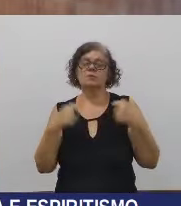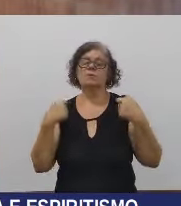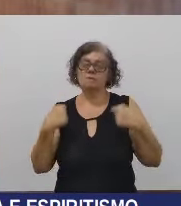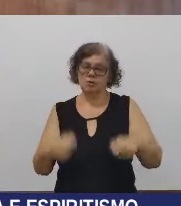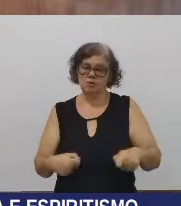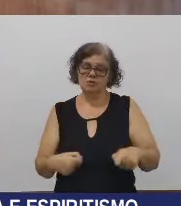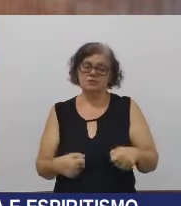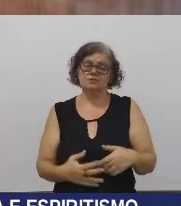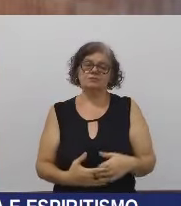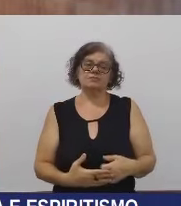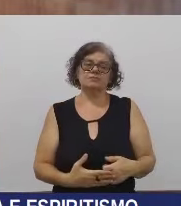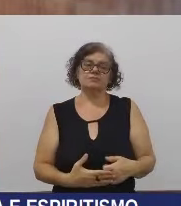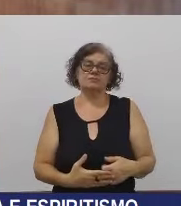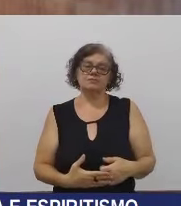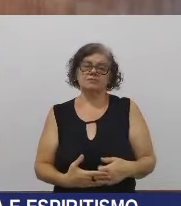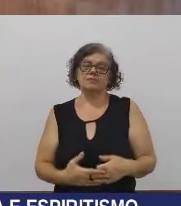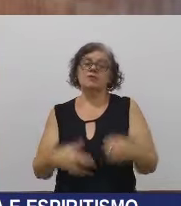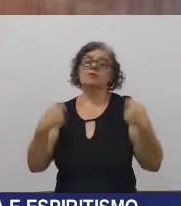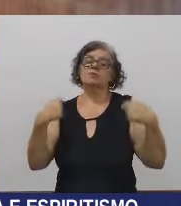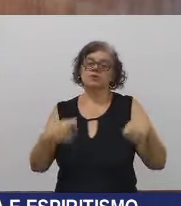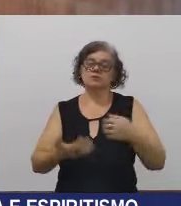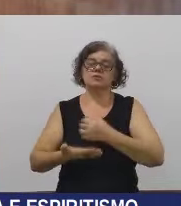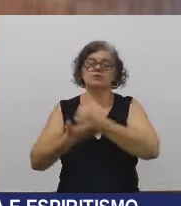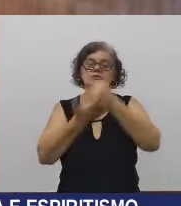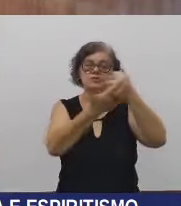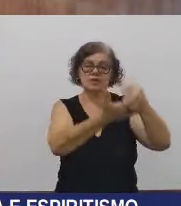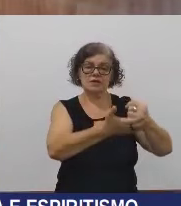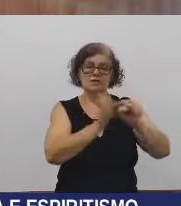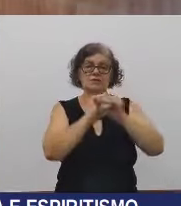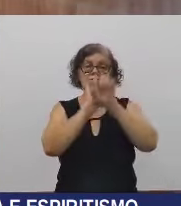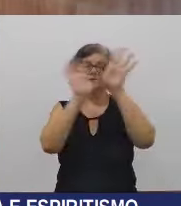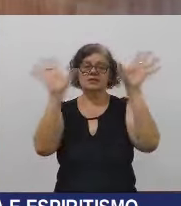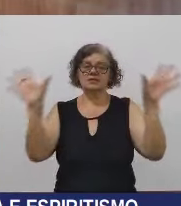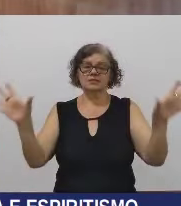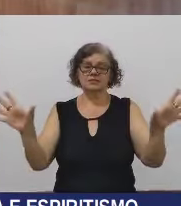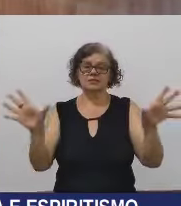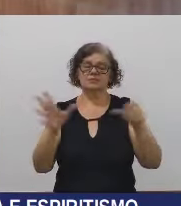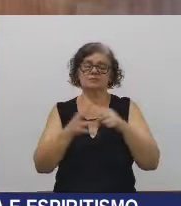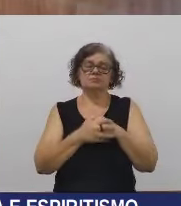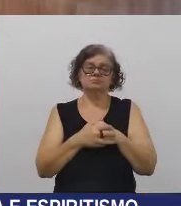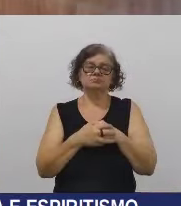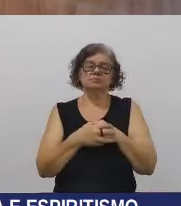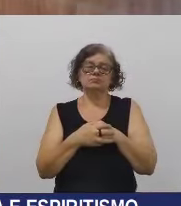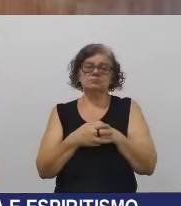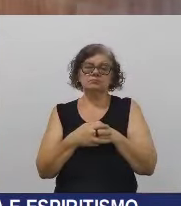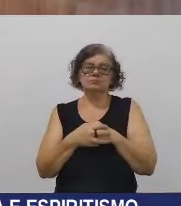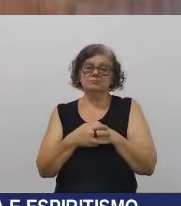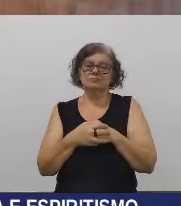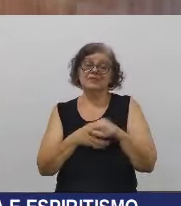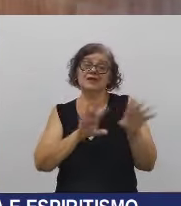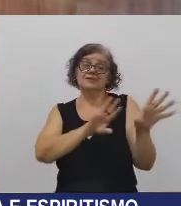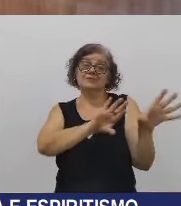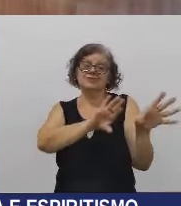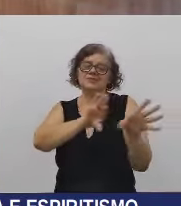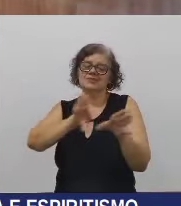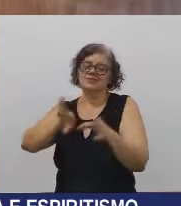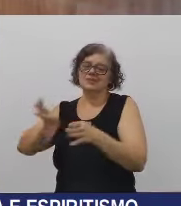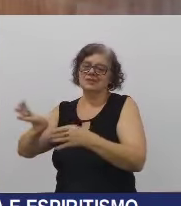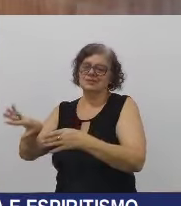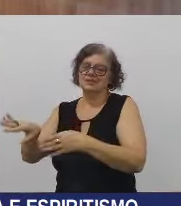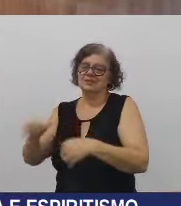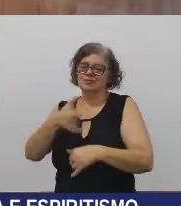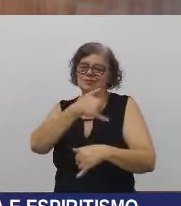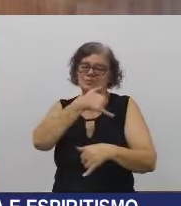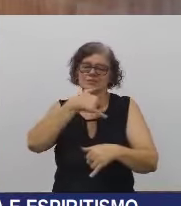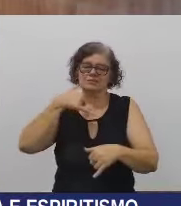espiritualidade, eles permitam que a espiritualidade os achegue, esclarecendo, de uma certa forma,